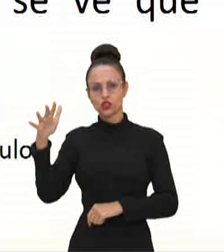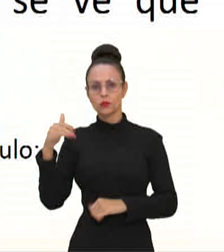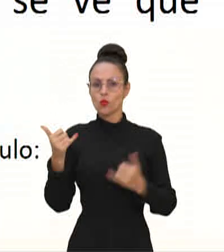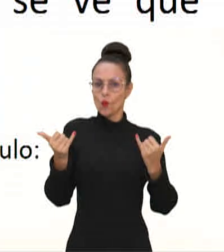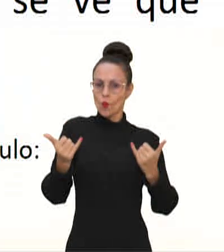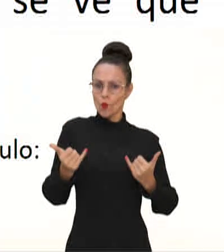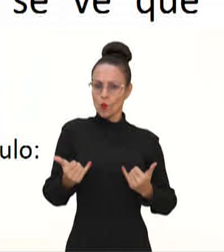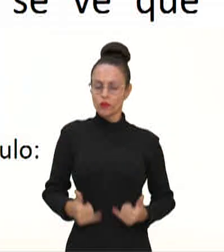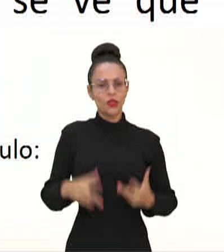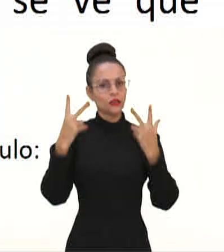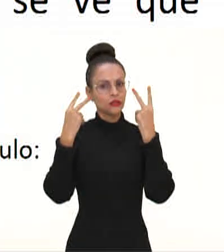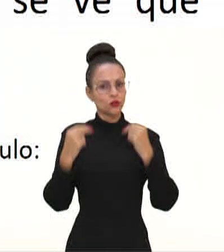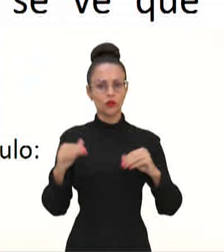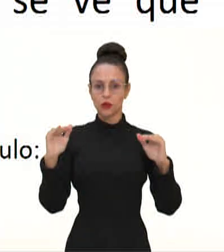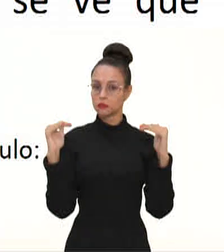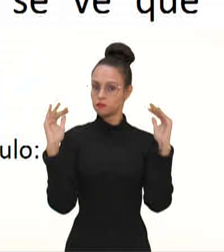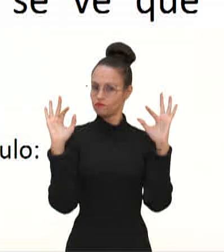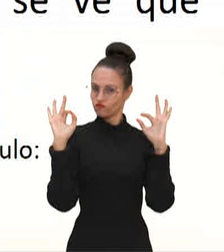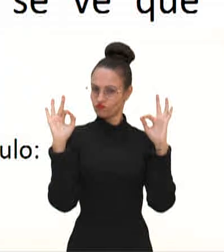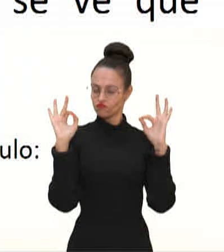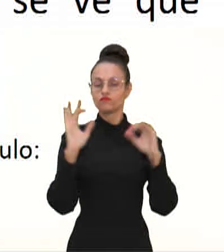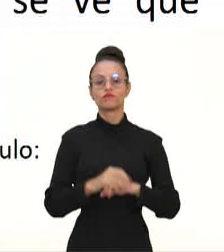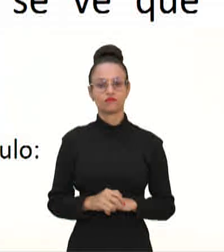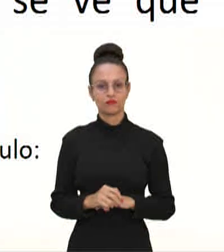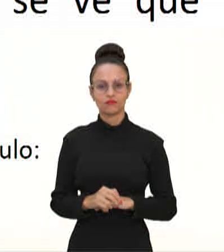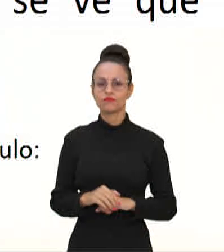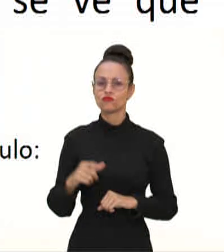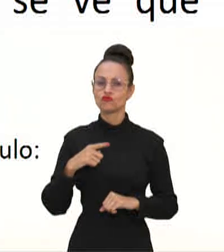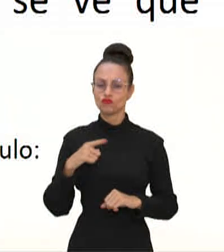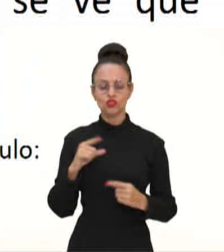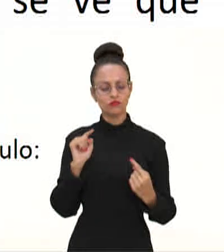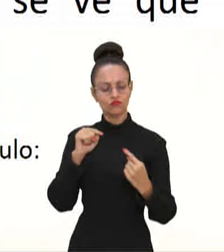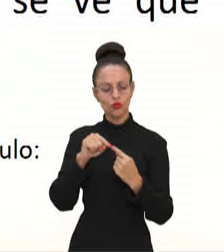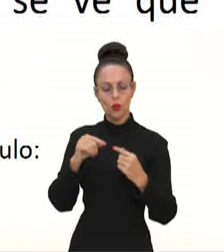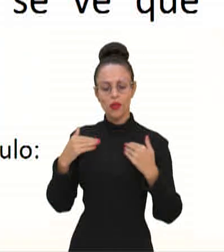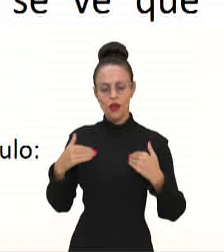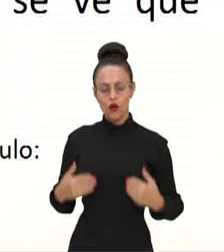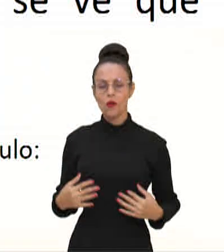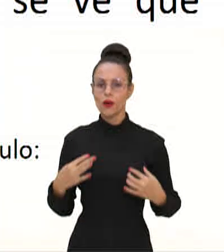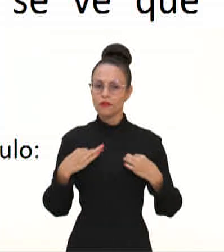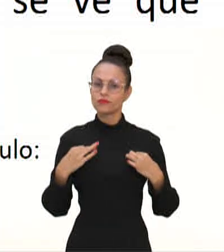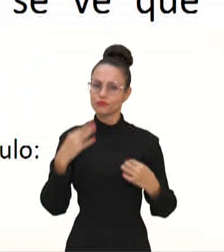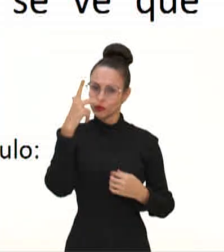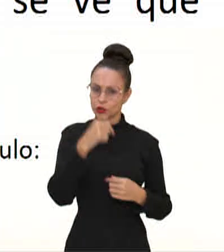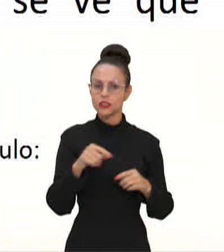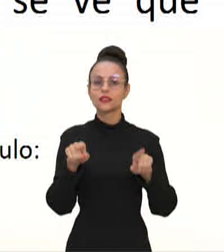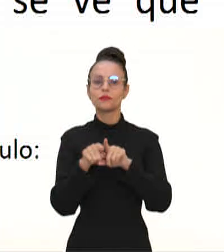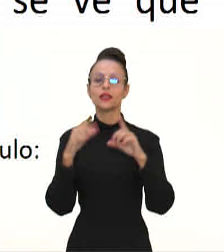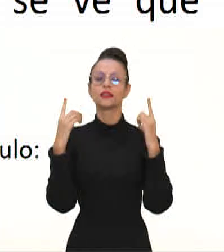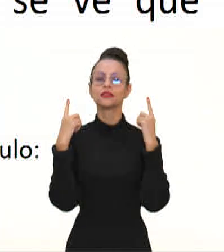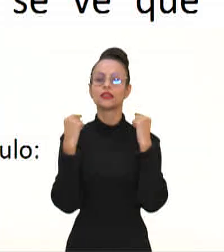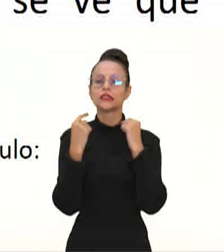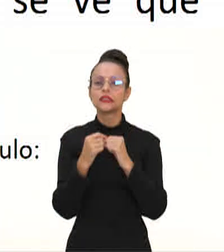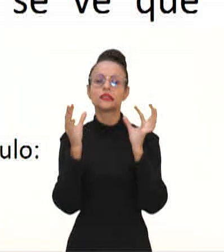delgada, naturalmente elegante. Tinha proporções para vestir bem e primar pelos